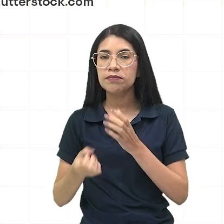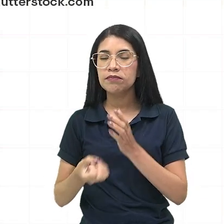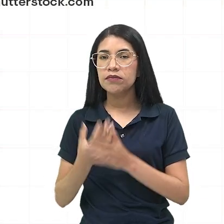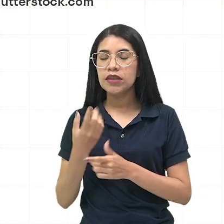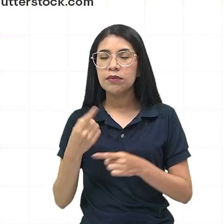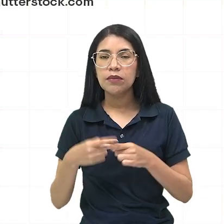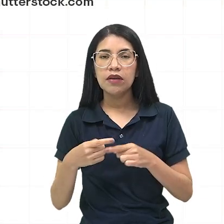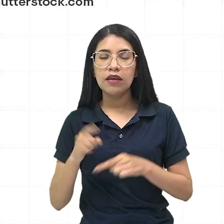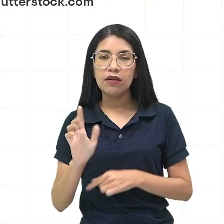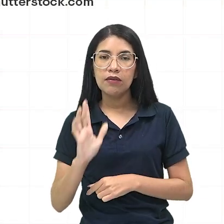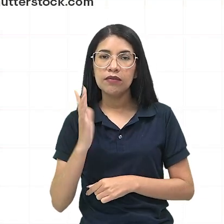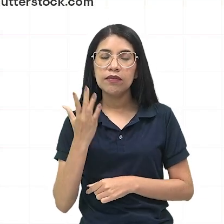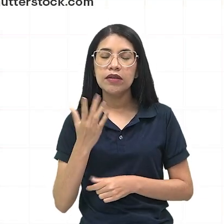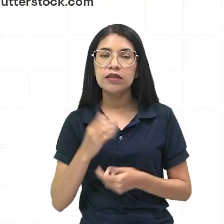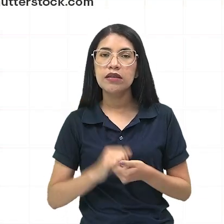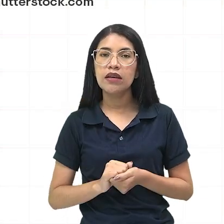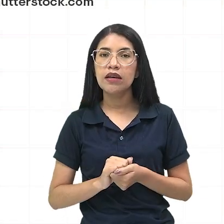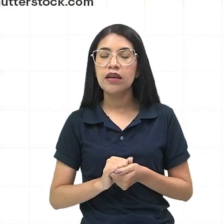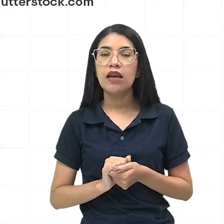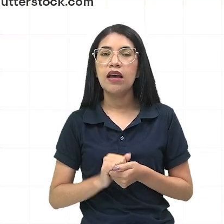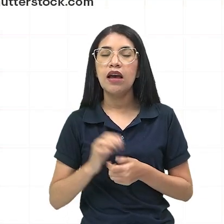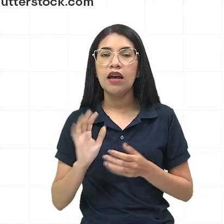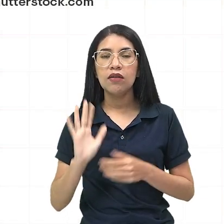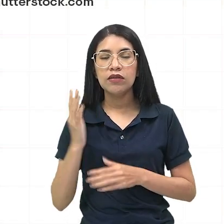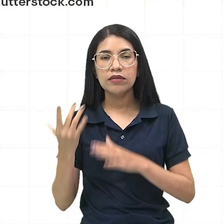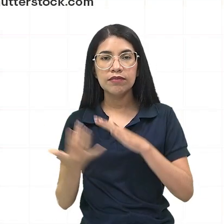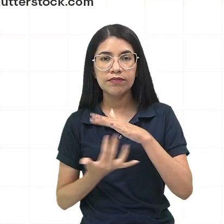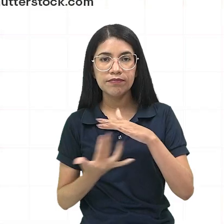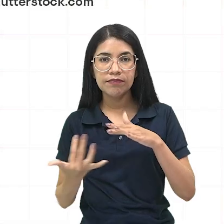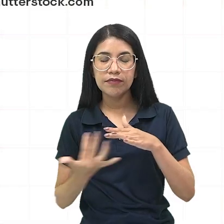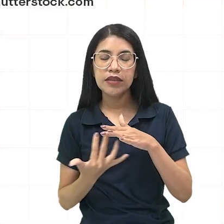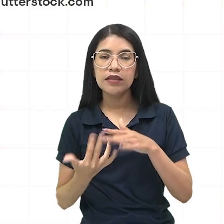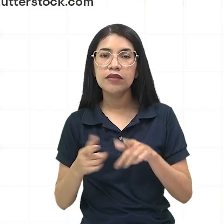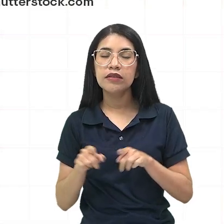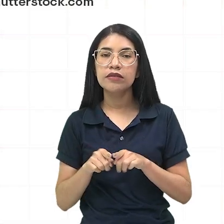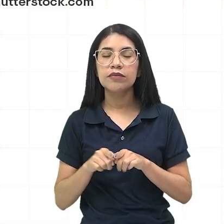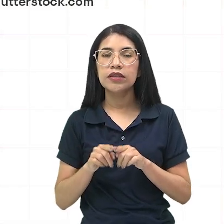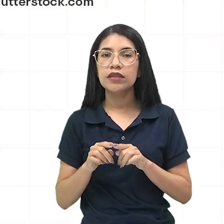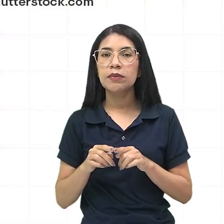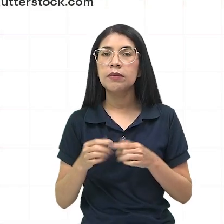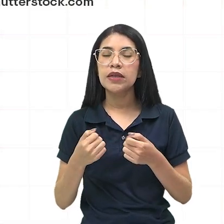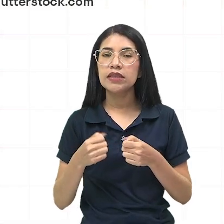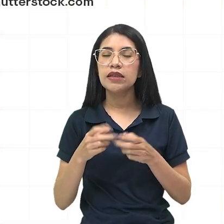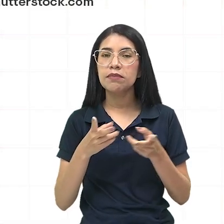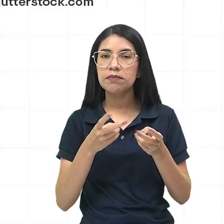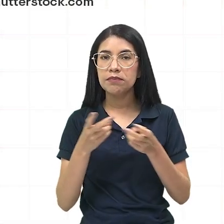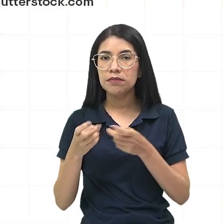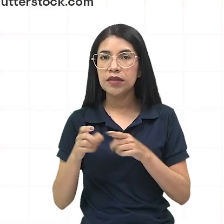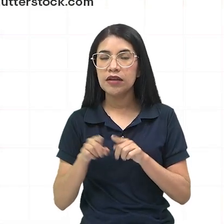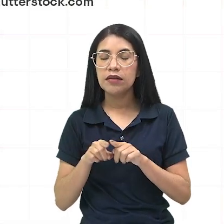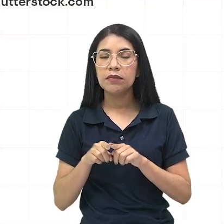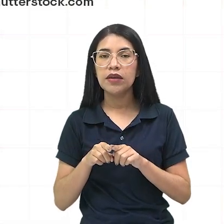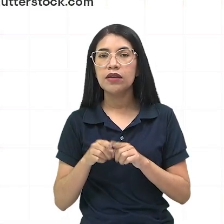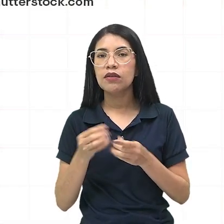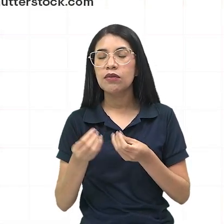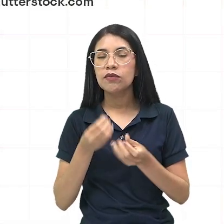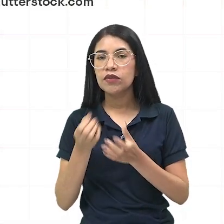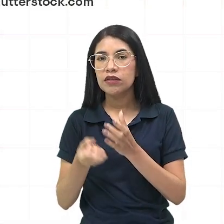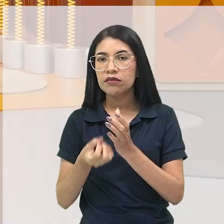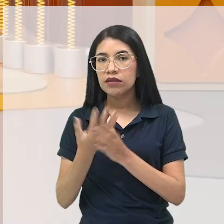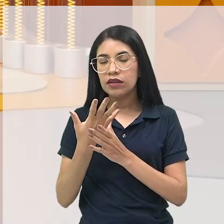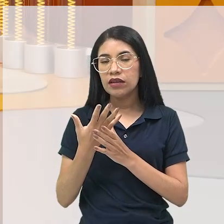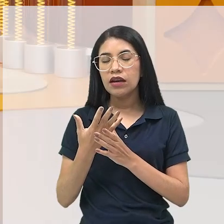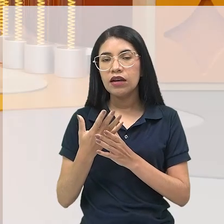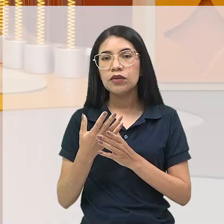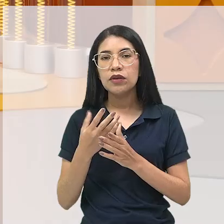é exatamente um processo migratório. Então, é sempre bom a gente observar ali as origens,